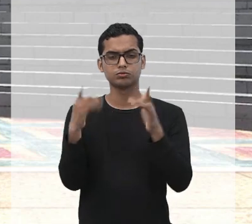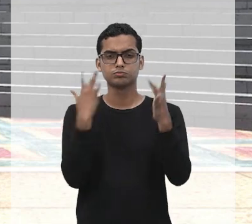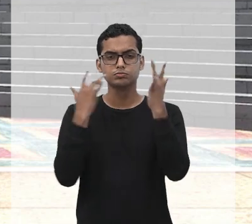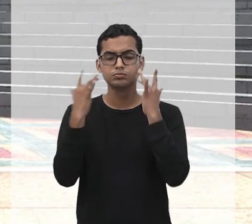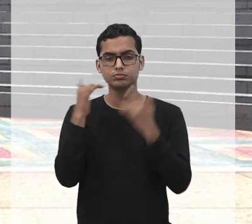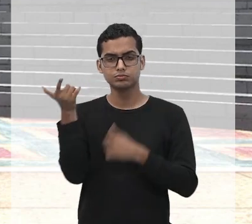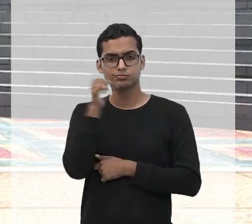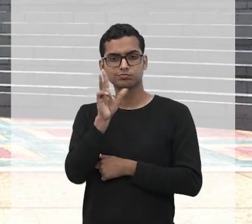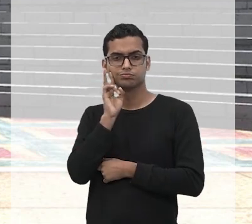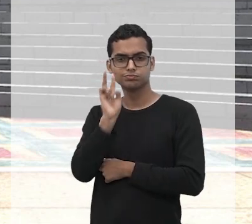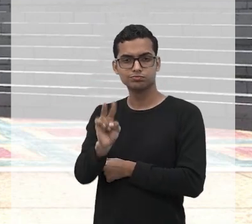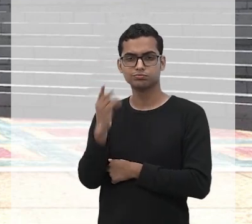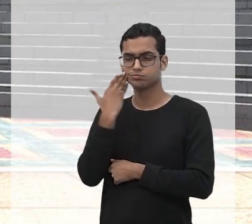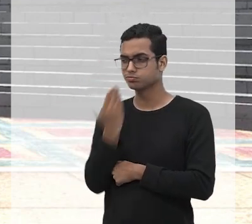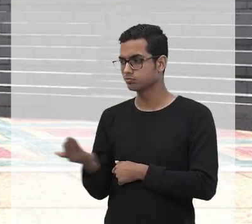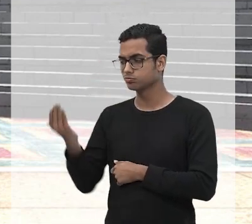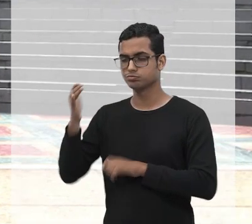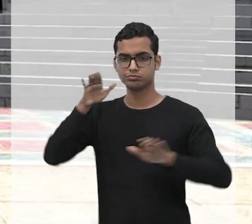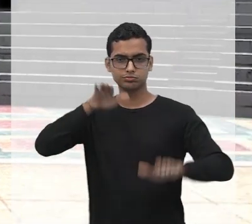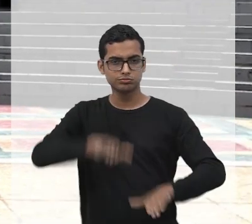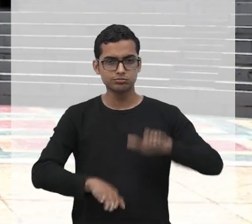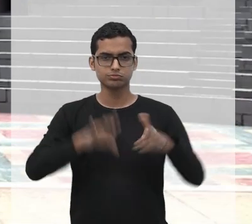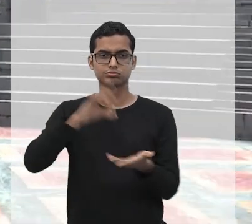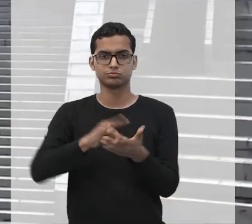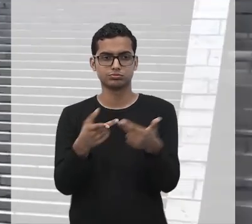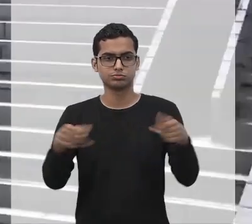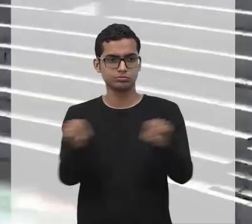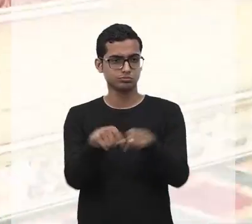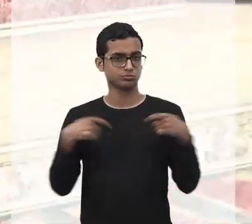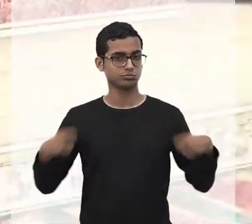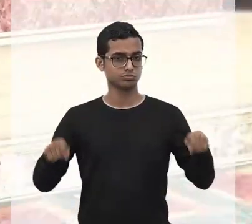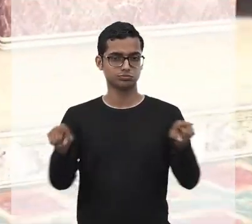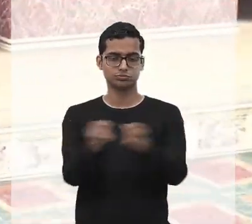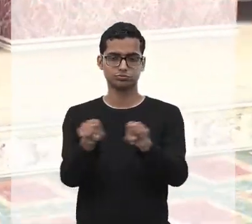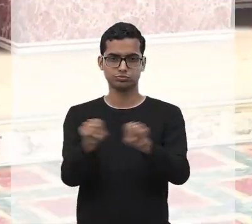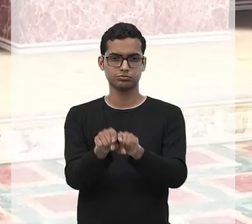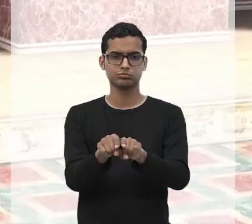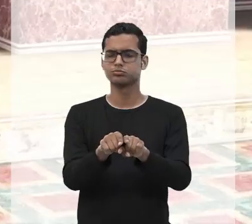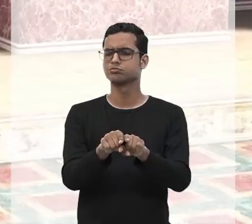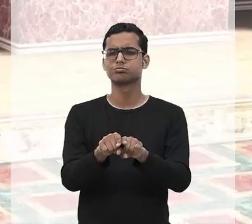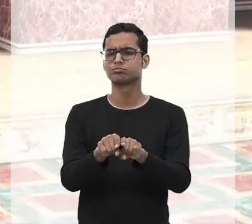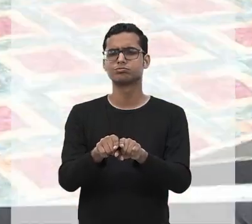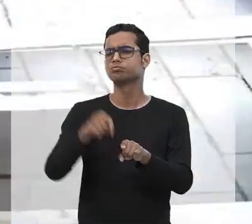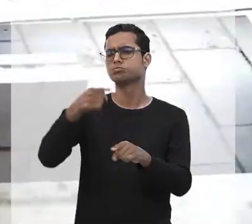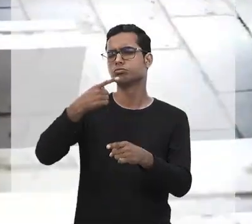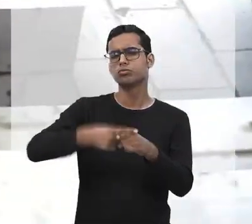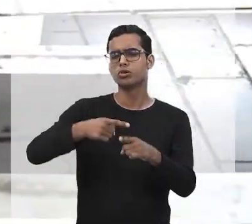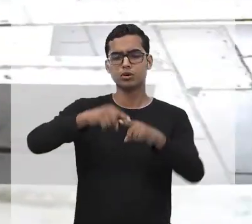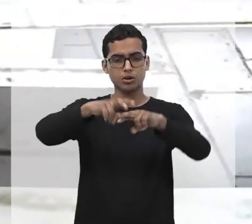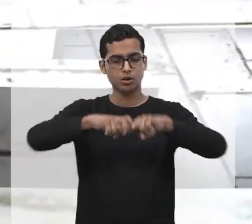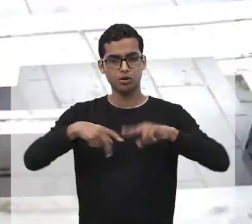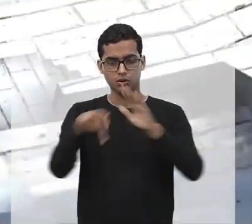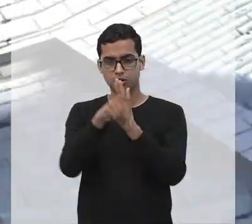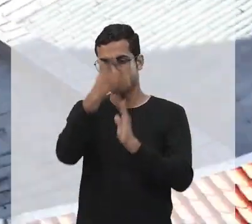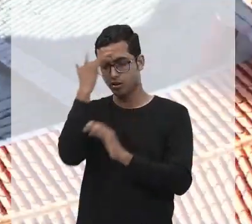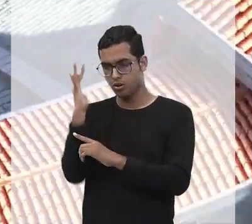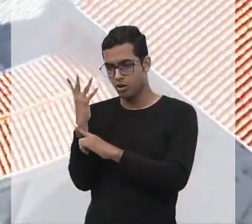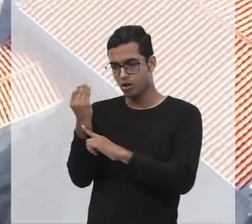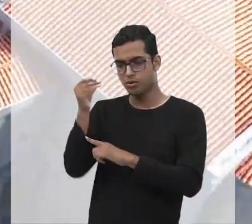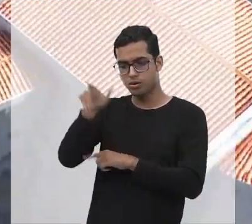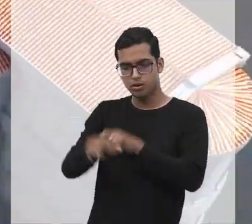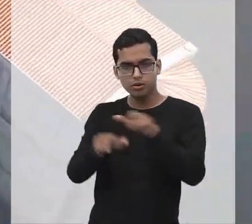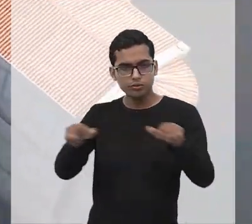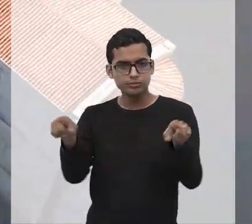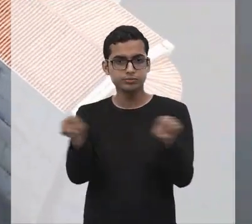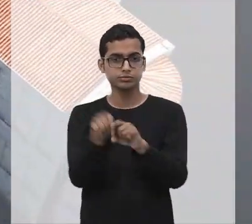configuração de acordo com a necessidade também. Por quê? A gente sabe que às vezes o artista precisa ter elementos que a